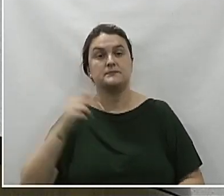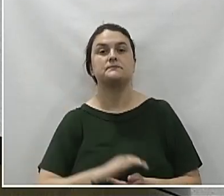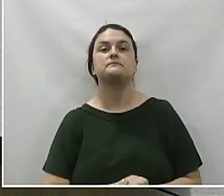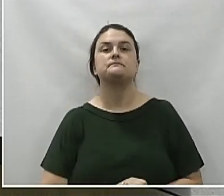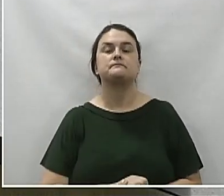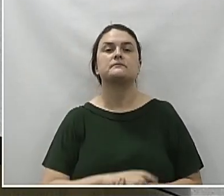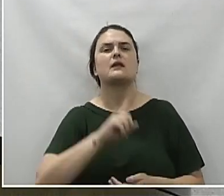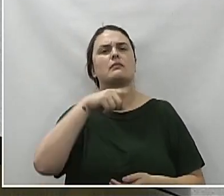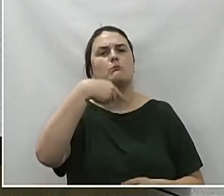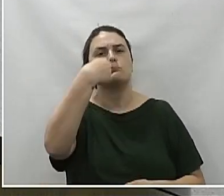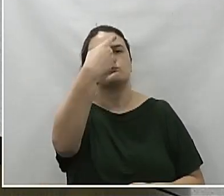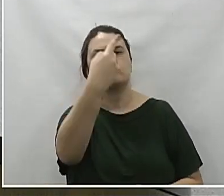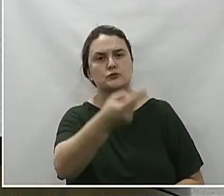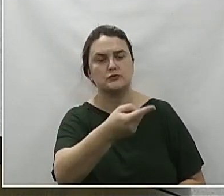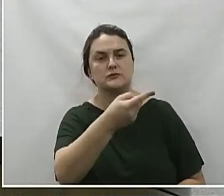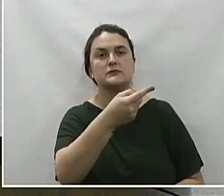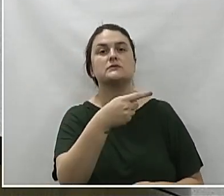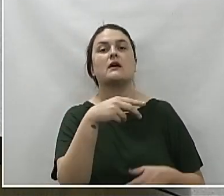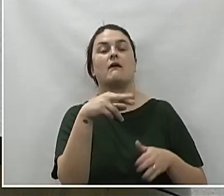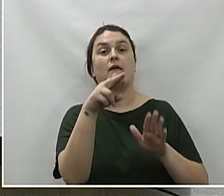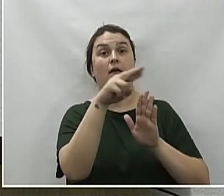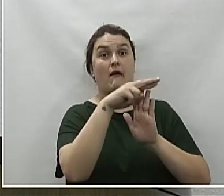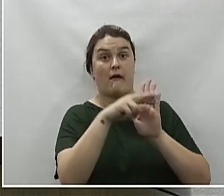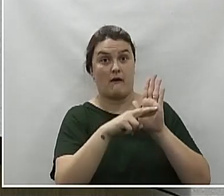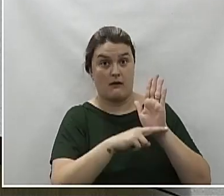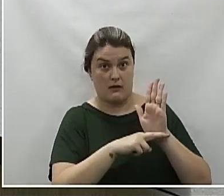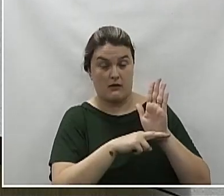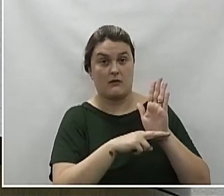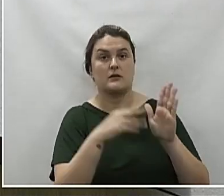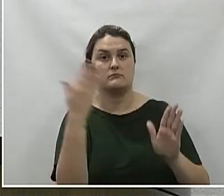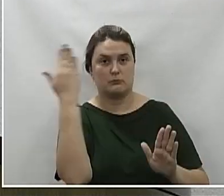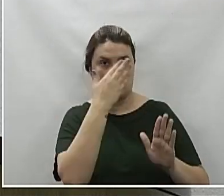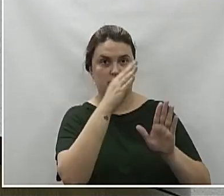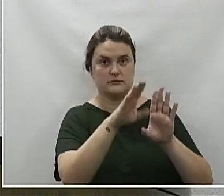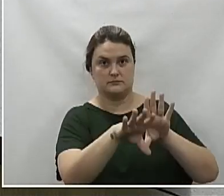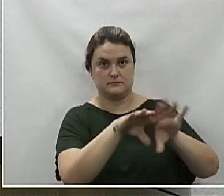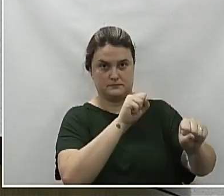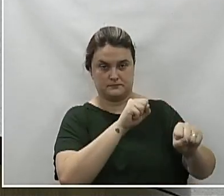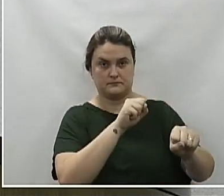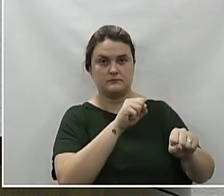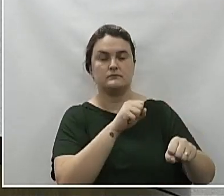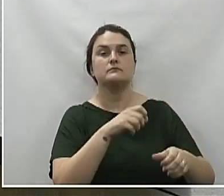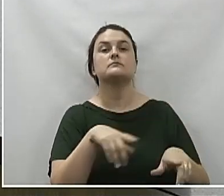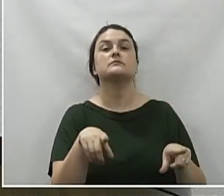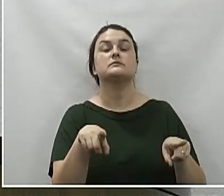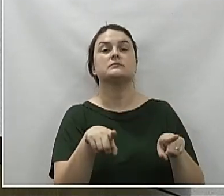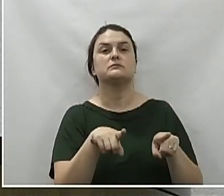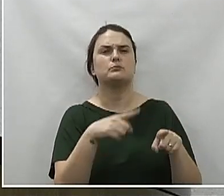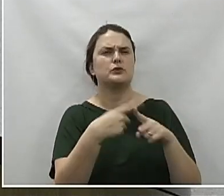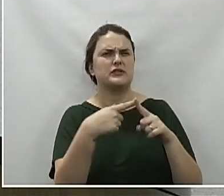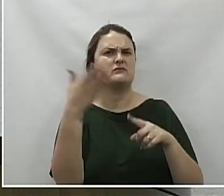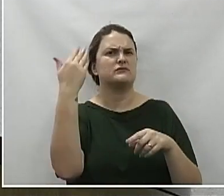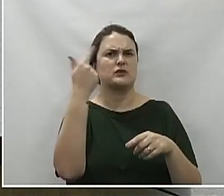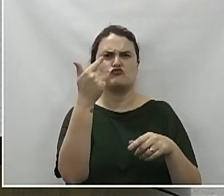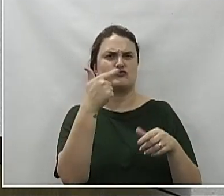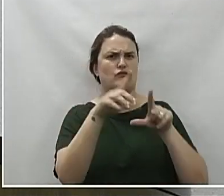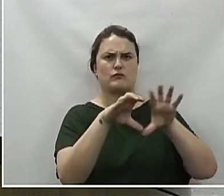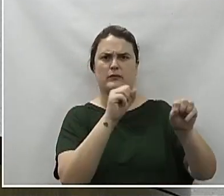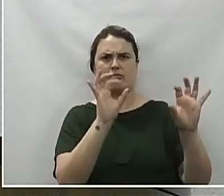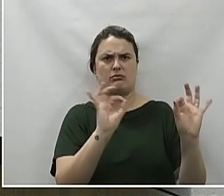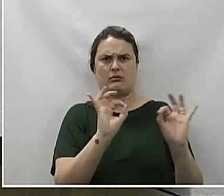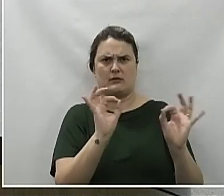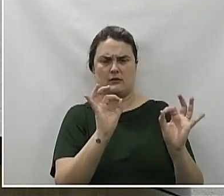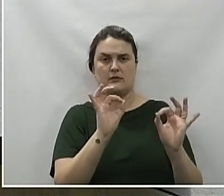na sequência em razão da necessidade de coibir o exercício por leigos e inabilitados com